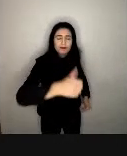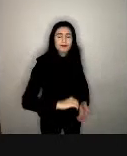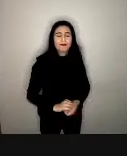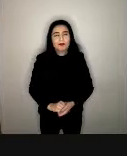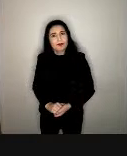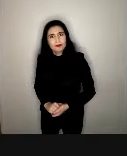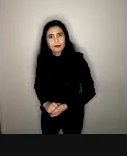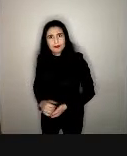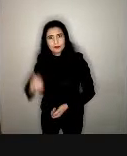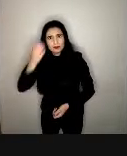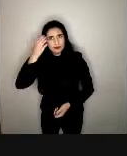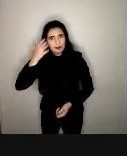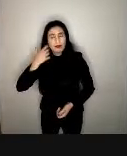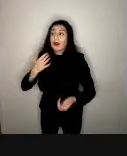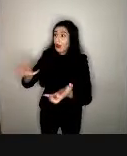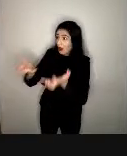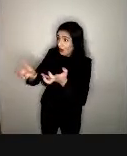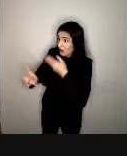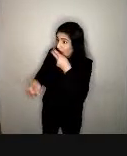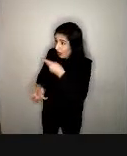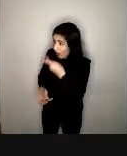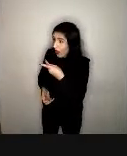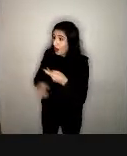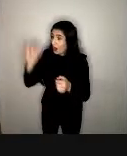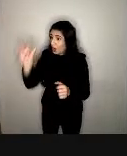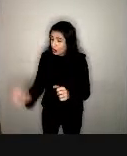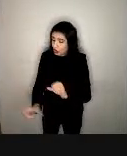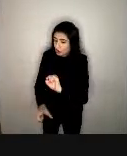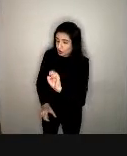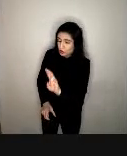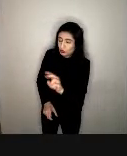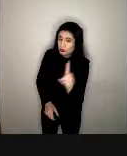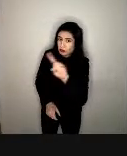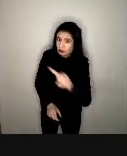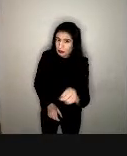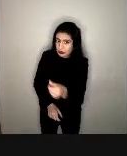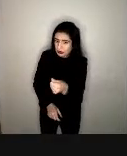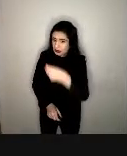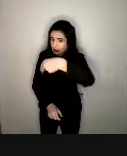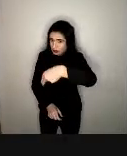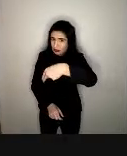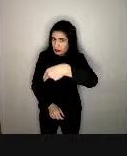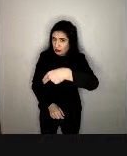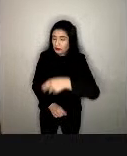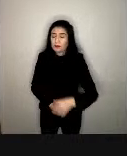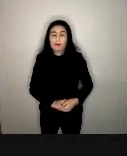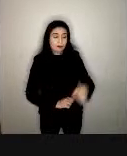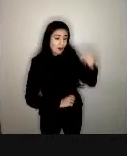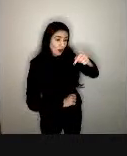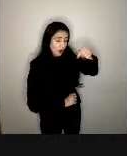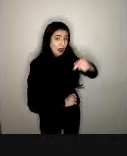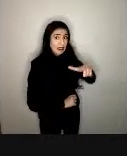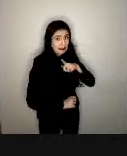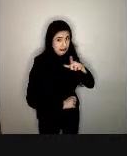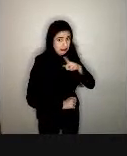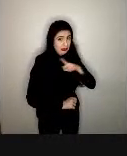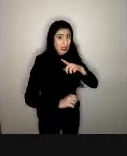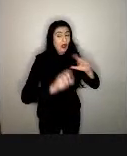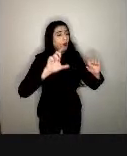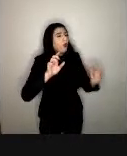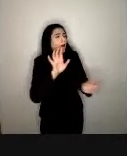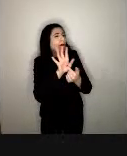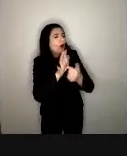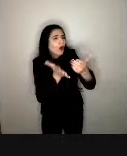quer que eu fale essa parte da Susan Komen? Que está aqui embaixo, tem um logo deles, eles que